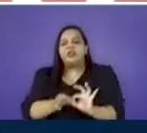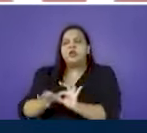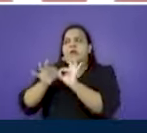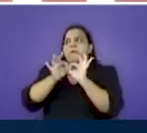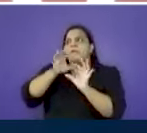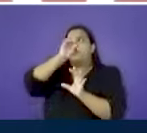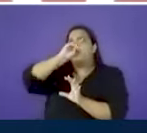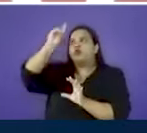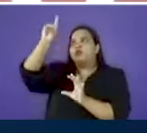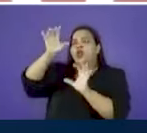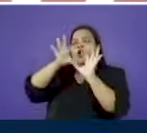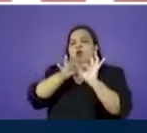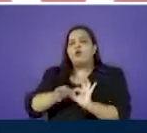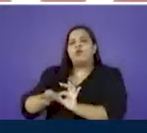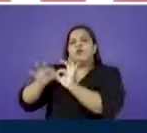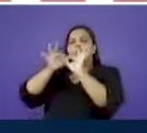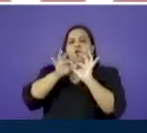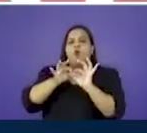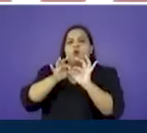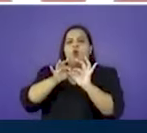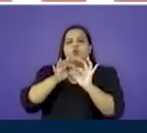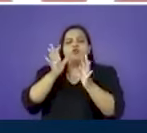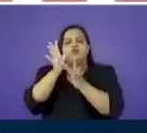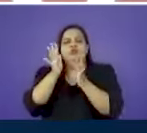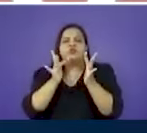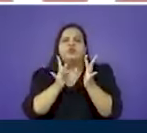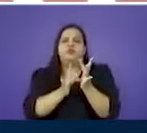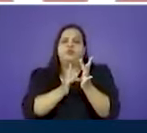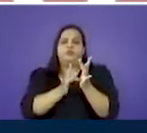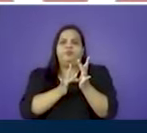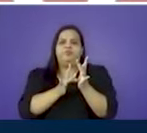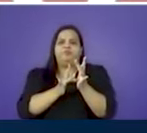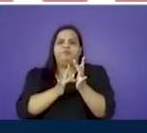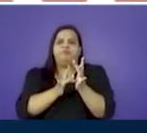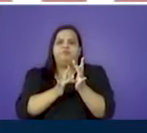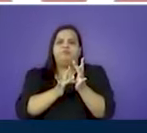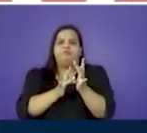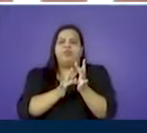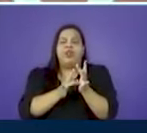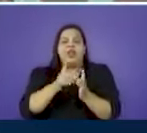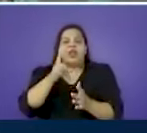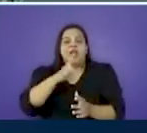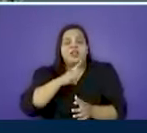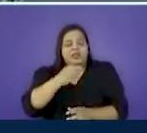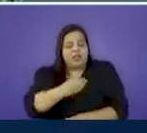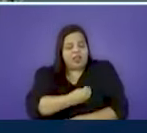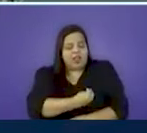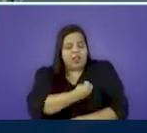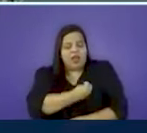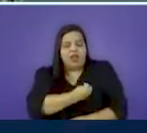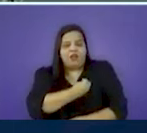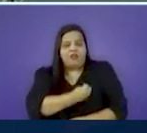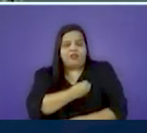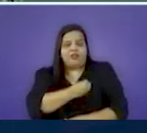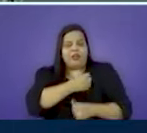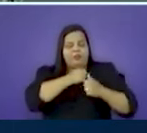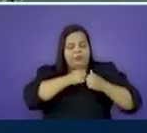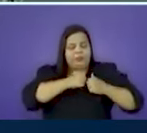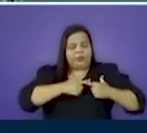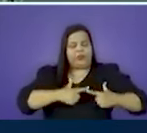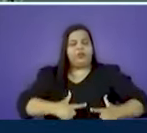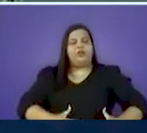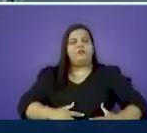Pai, com o Filho e com o povo do Pai aqui na terra. E para andarmos na luz, é importante,